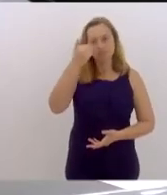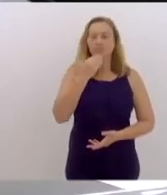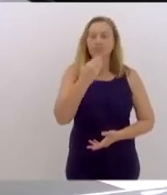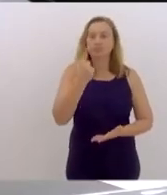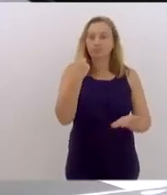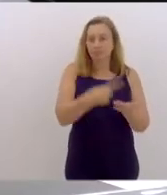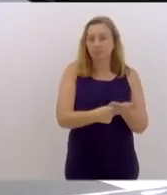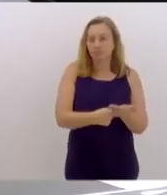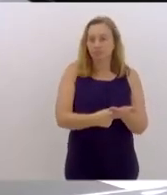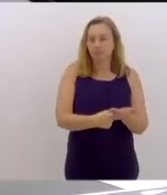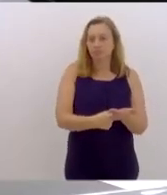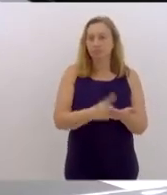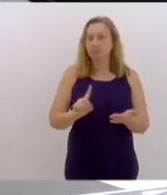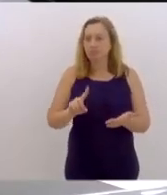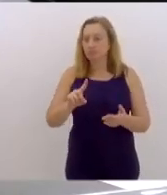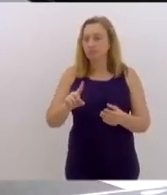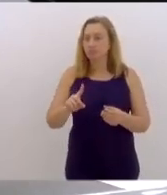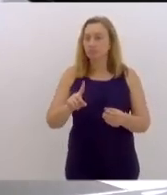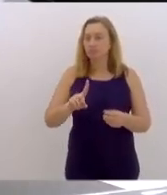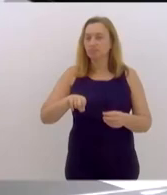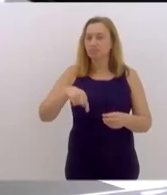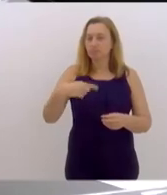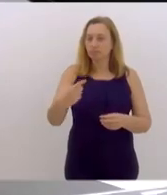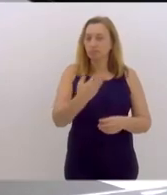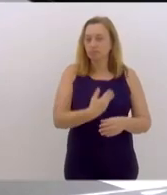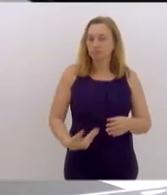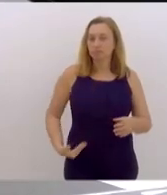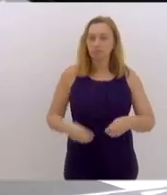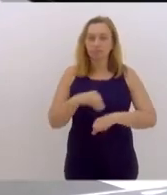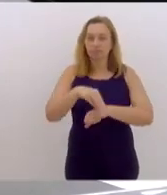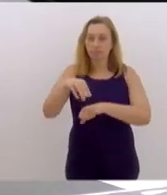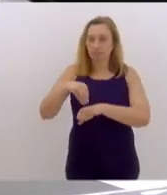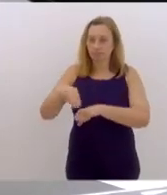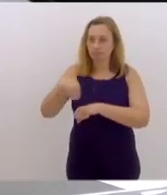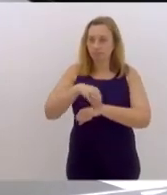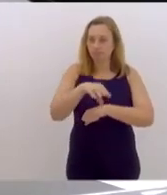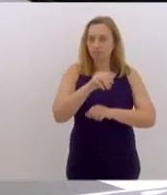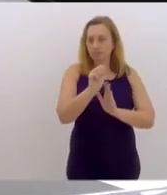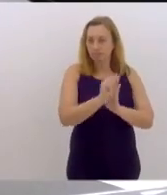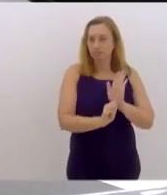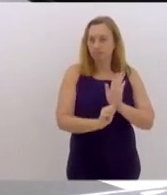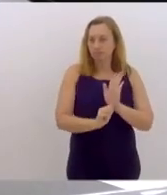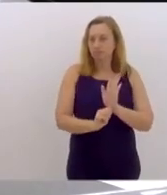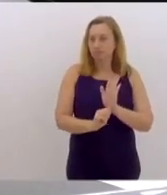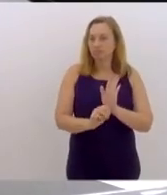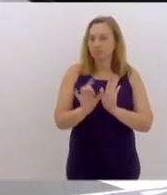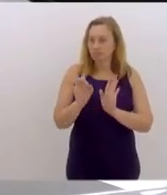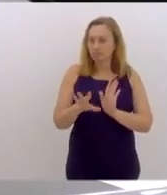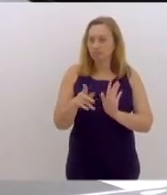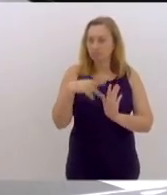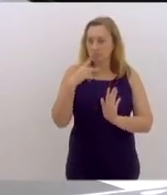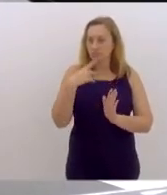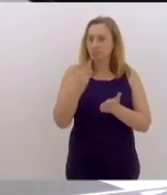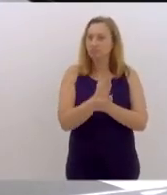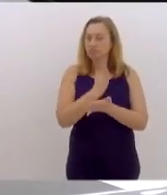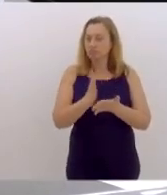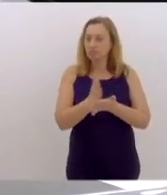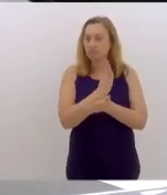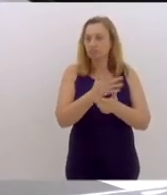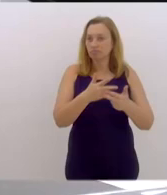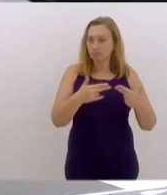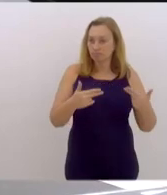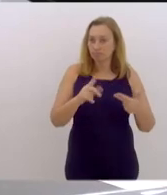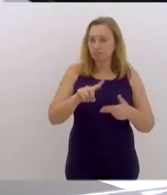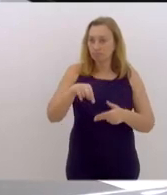compromisso dos próximos governantes com essas indicações é o que tá no relatório só tô reafirmando algumas coisas